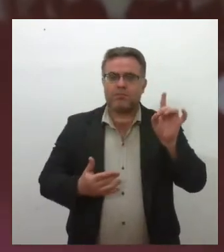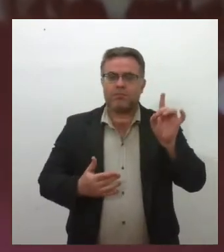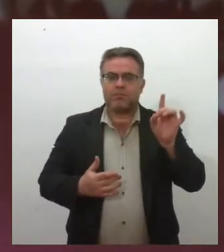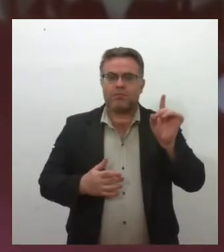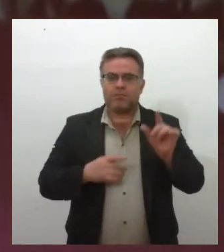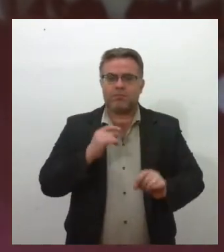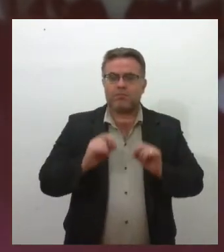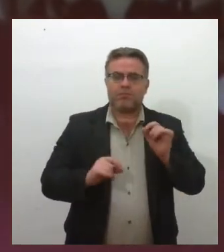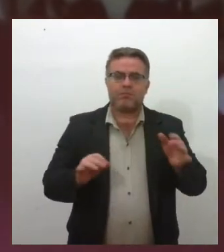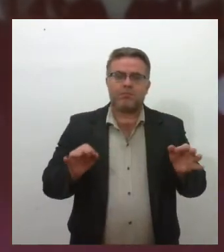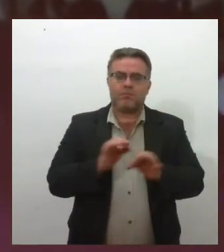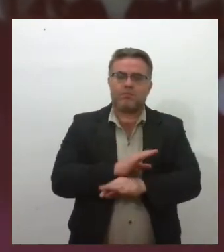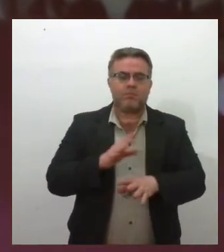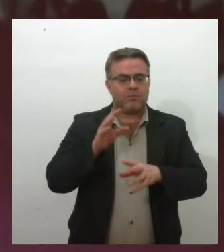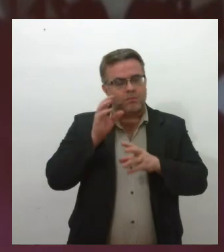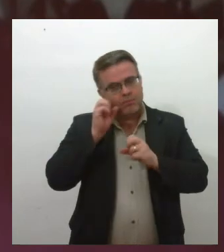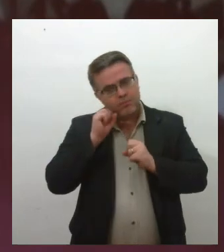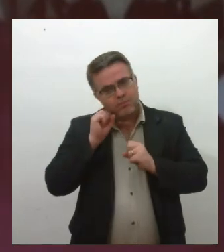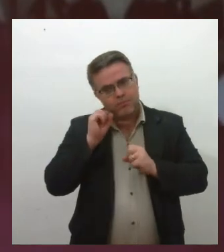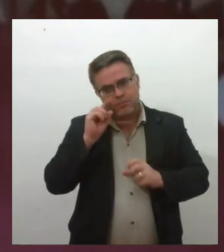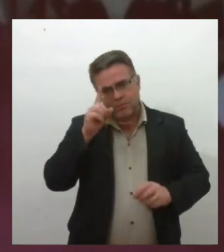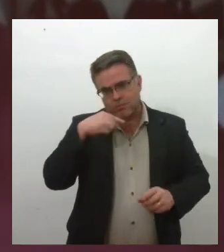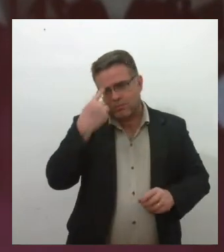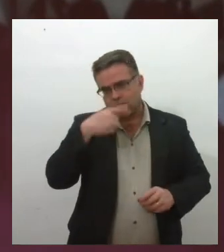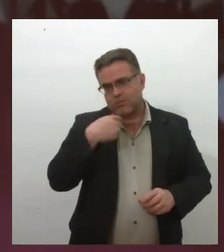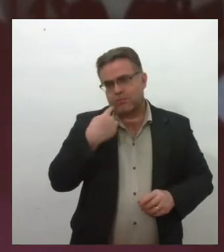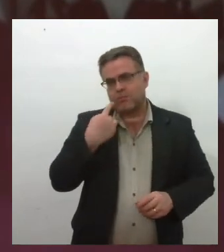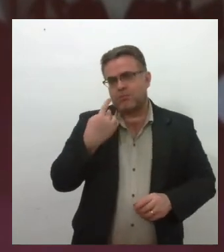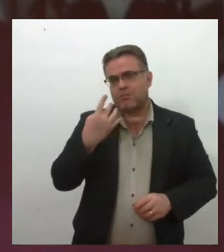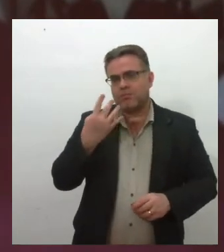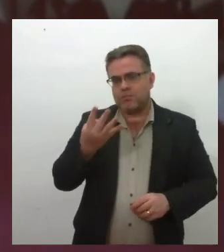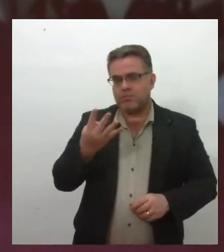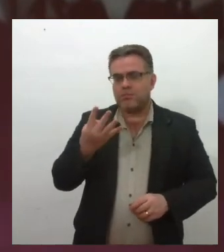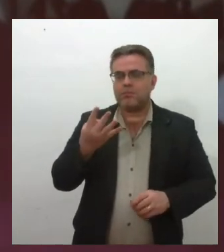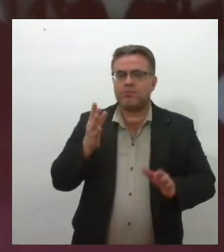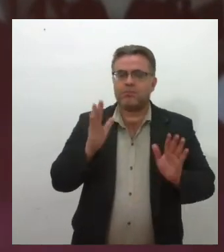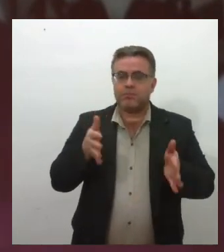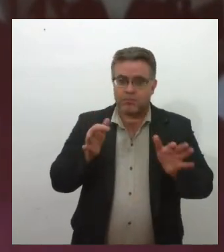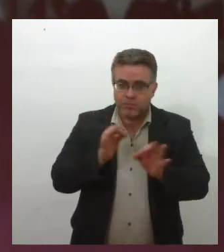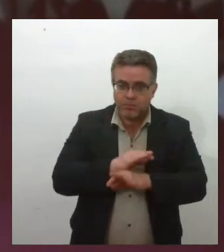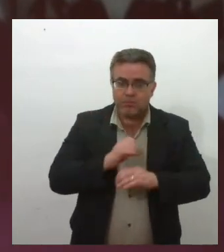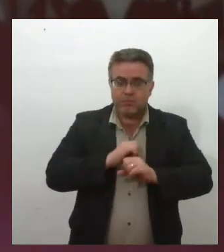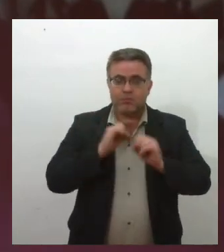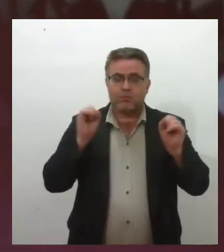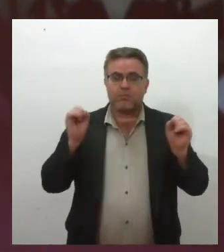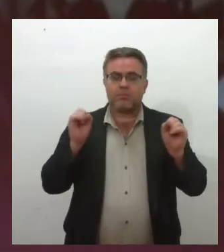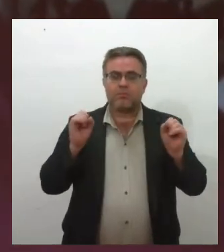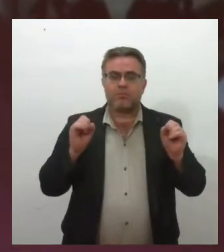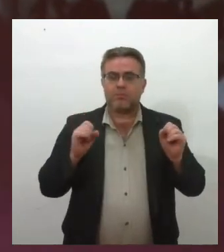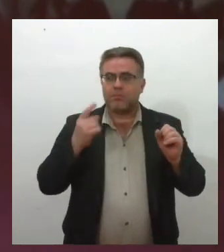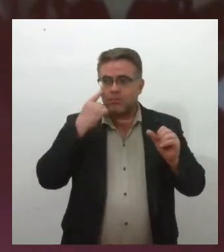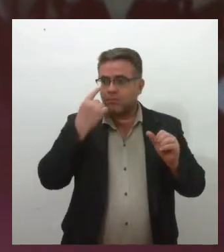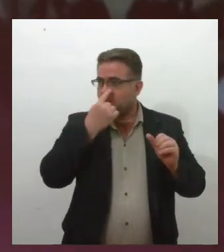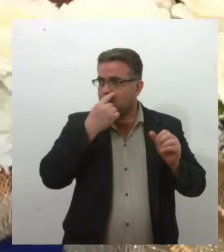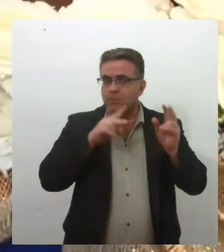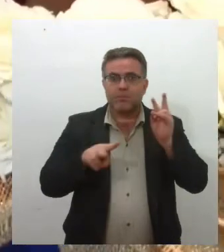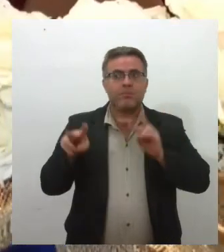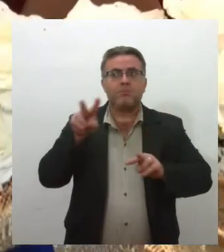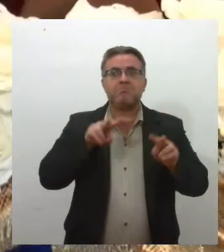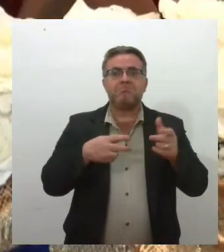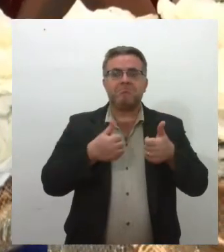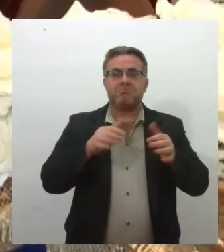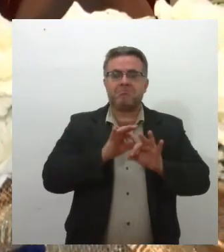Em seguida, dormi. Quando eu acordei, 4 horas depois, o meu olho começou a dar sinal de vida.